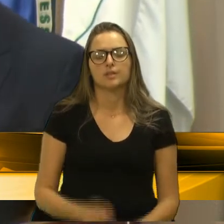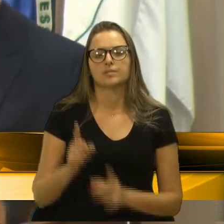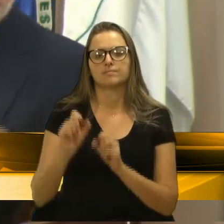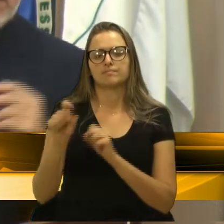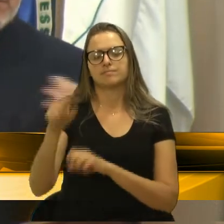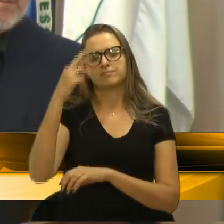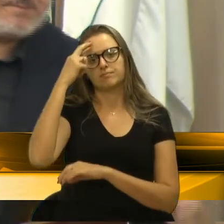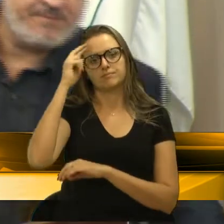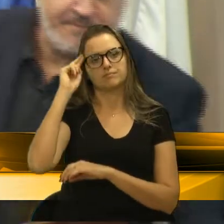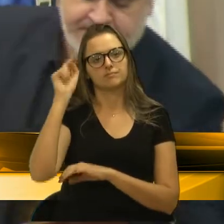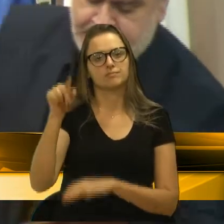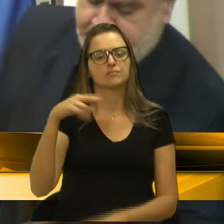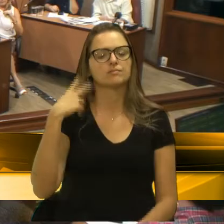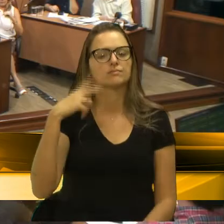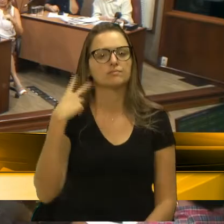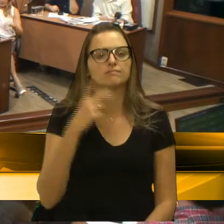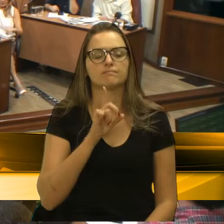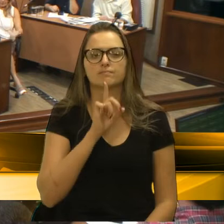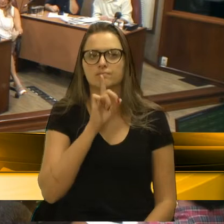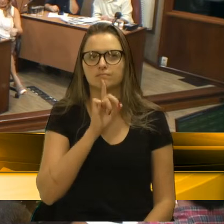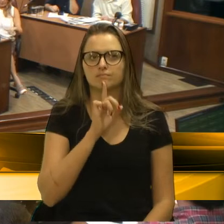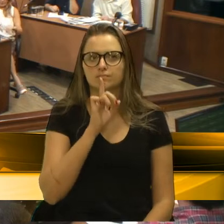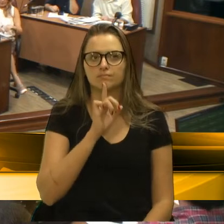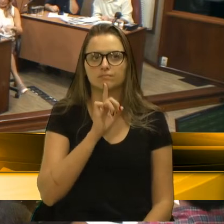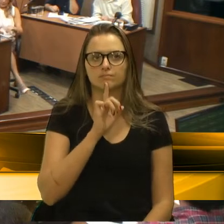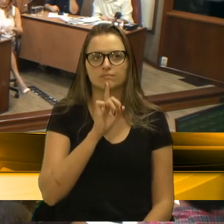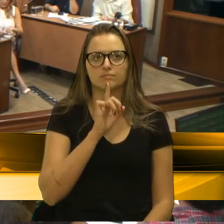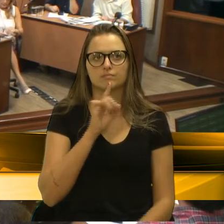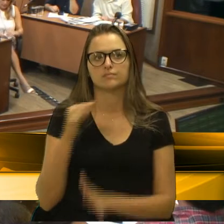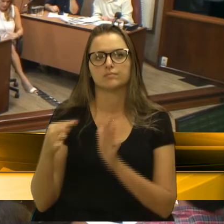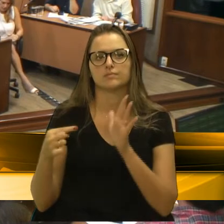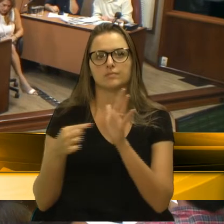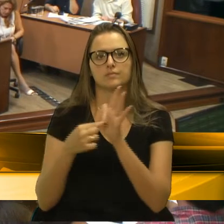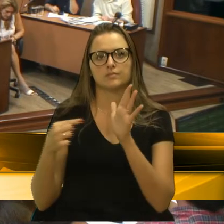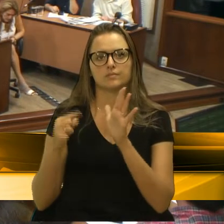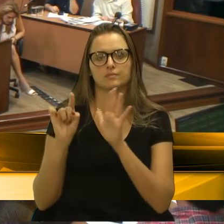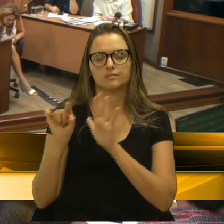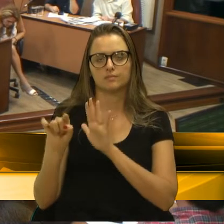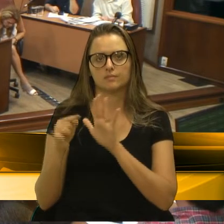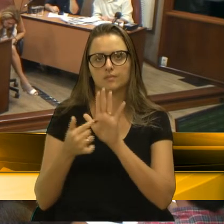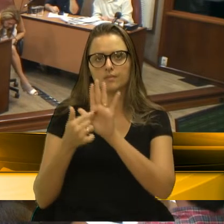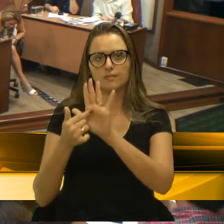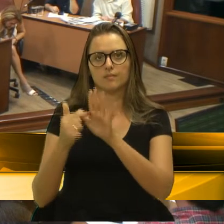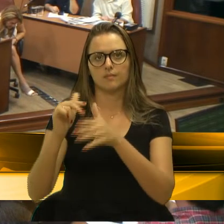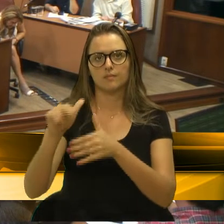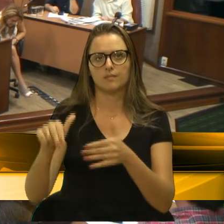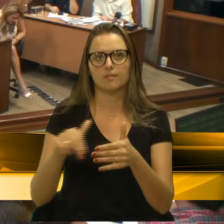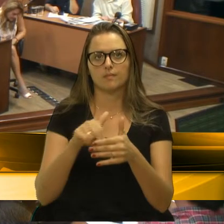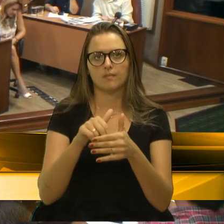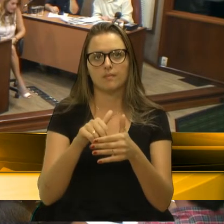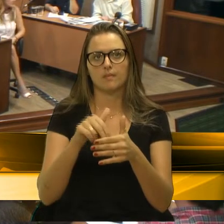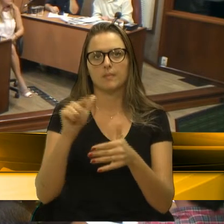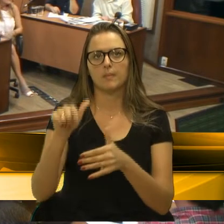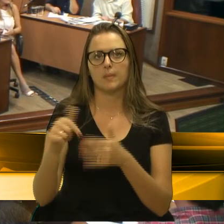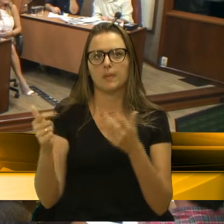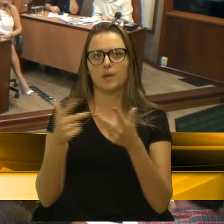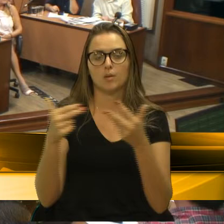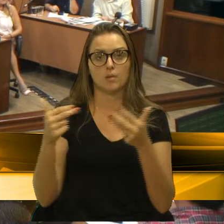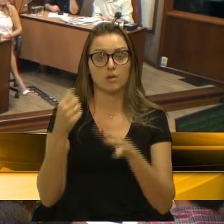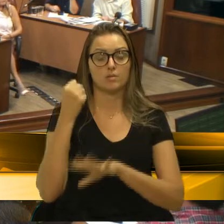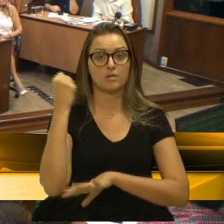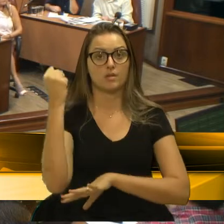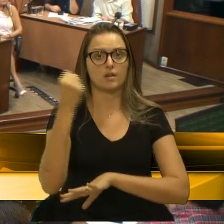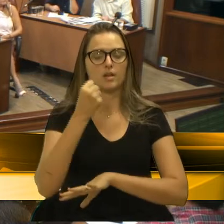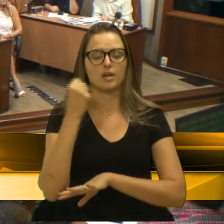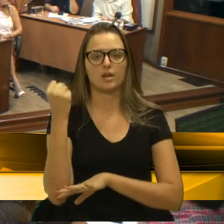Rafael. Vereador Alberto Meneguzzi, essa denúncia que o senhor traz à tribuna hoje é algo gravíssimo.